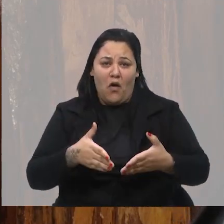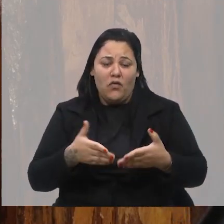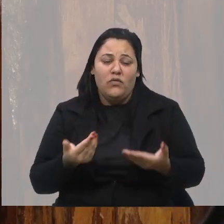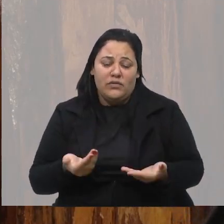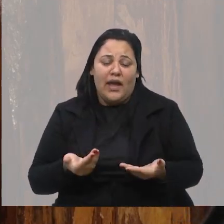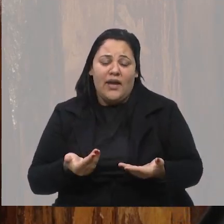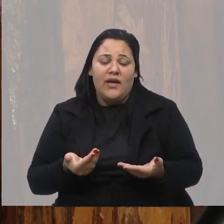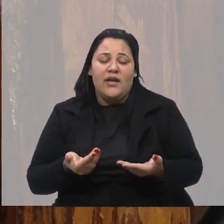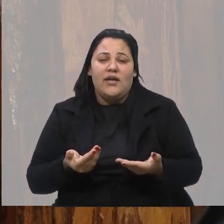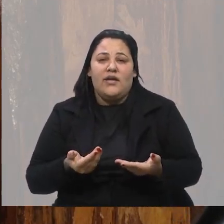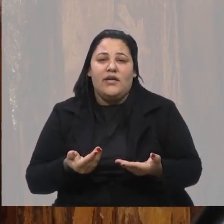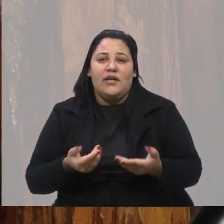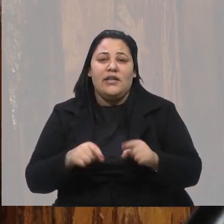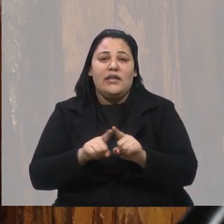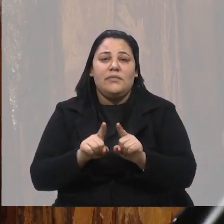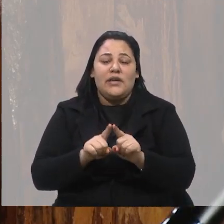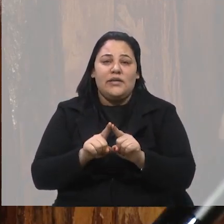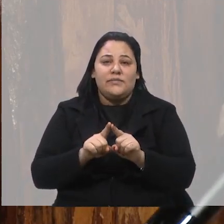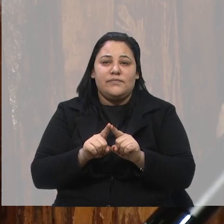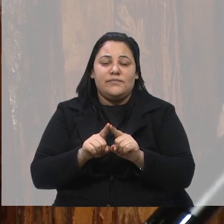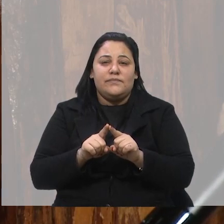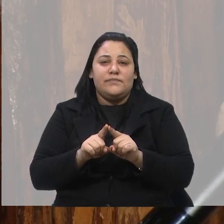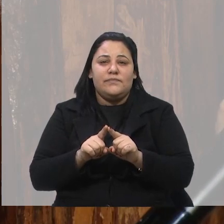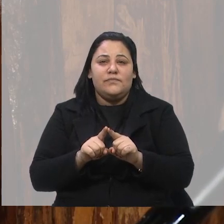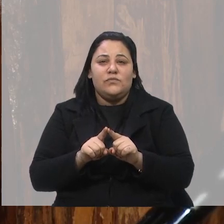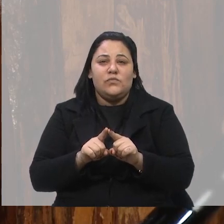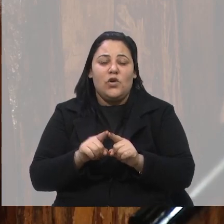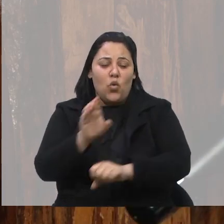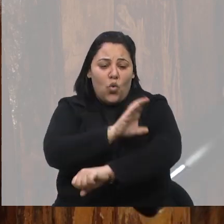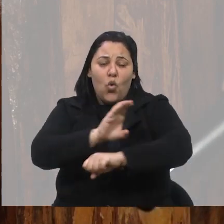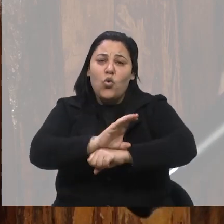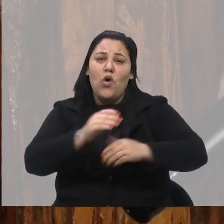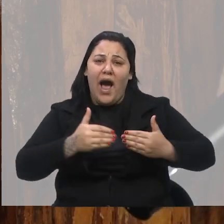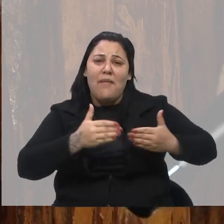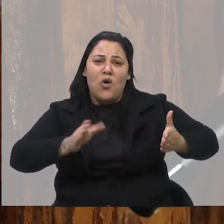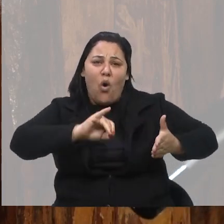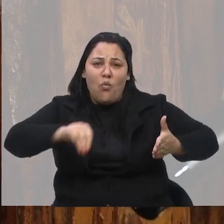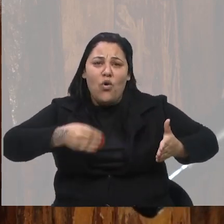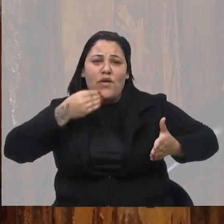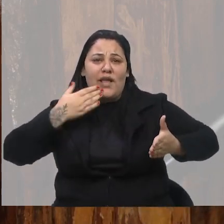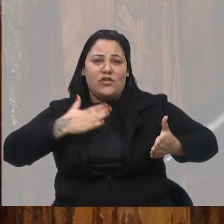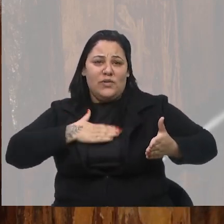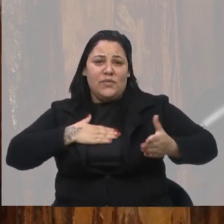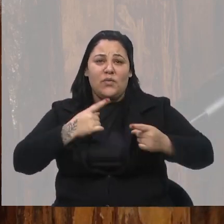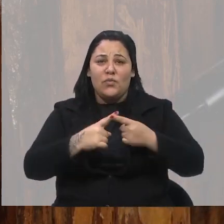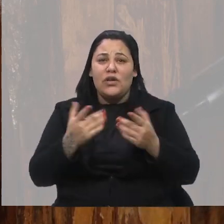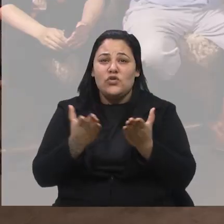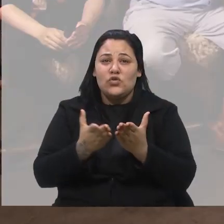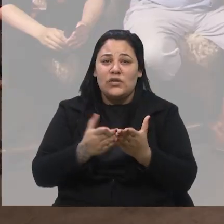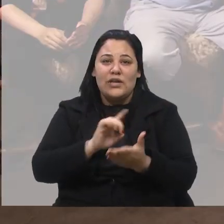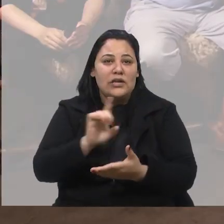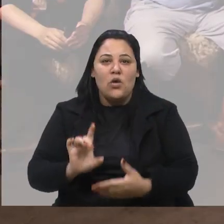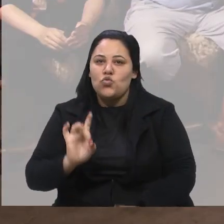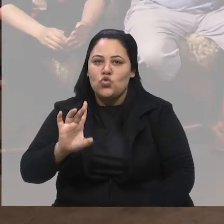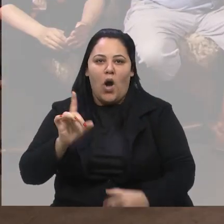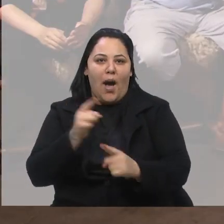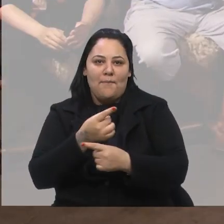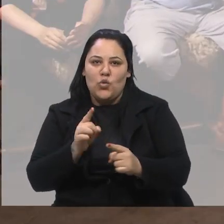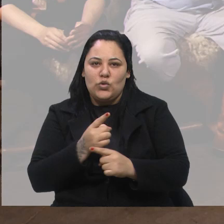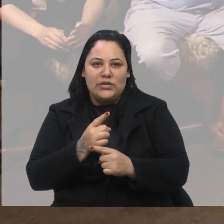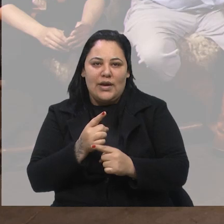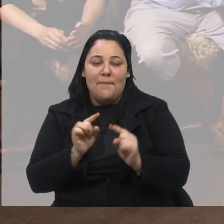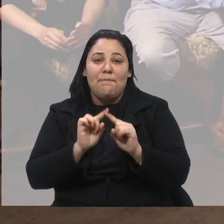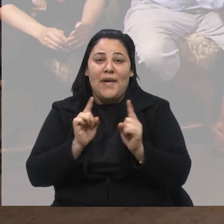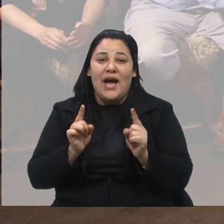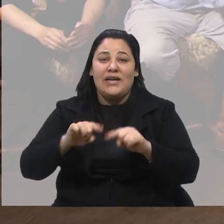momento. E é isso. O curso abriu portas para mim, porque eu estudei não só o canto,